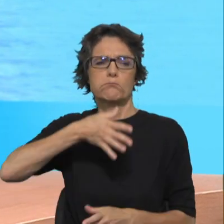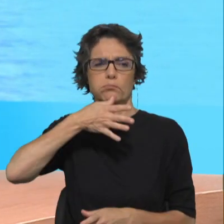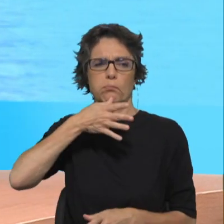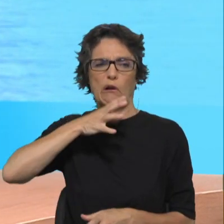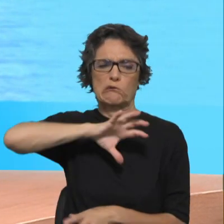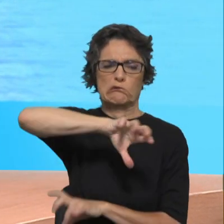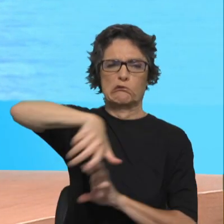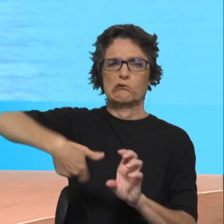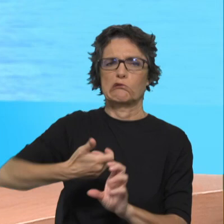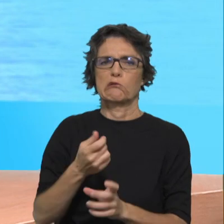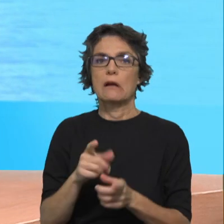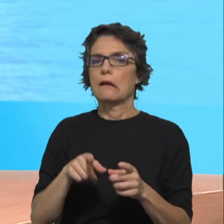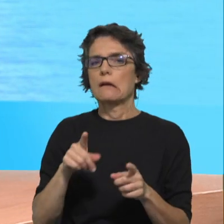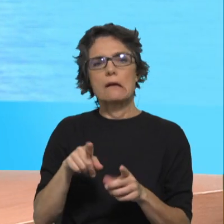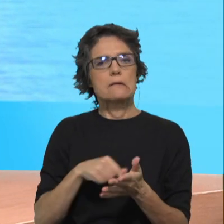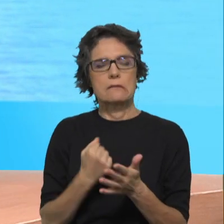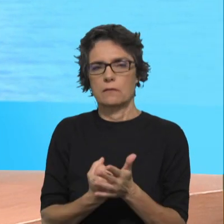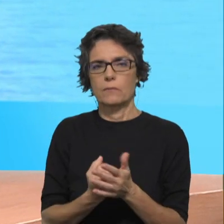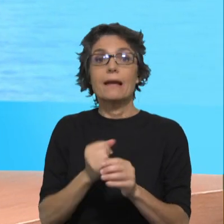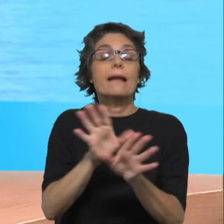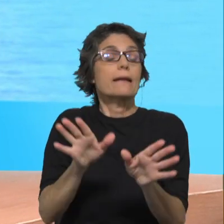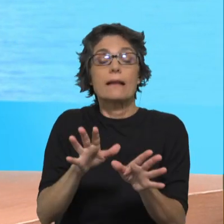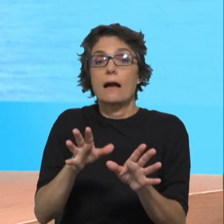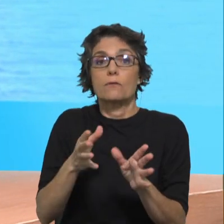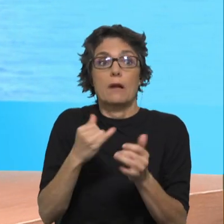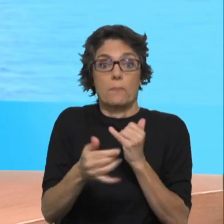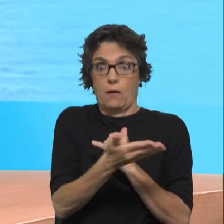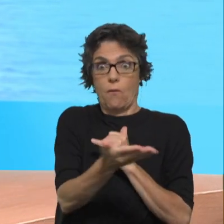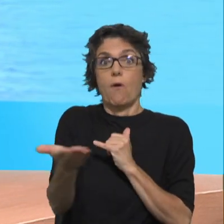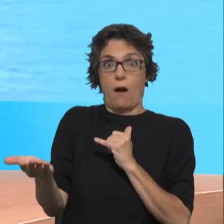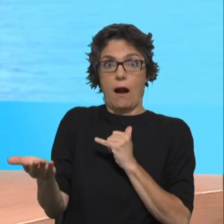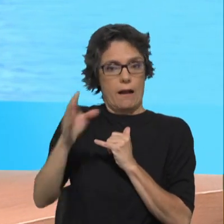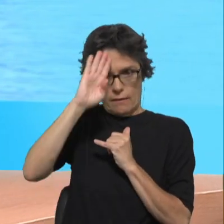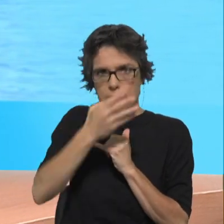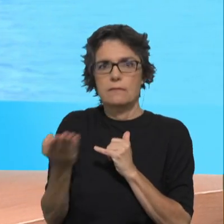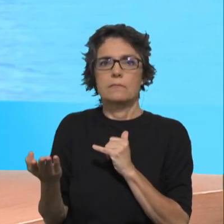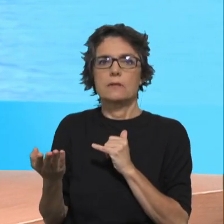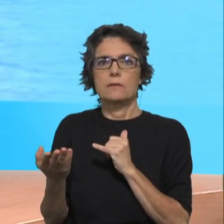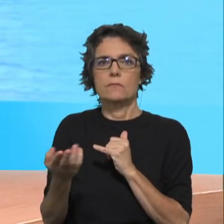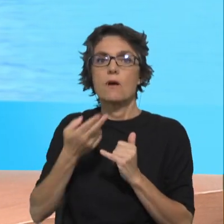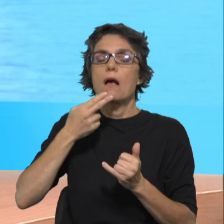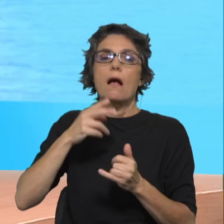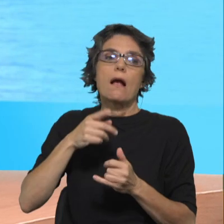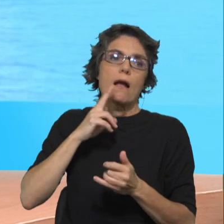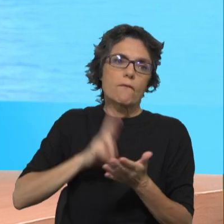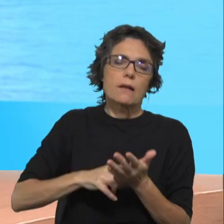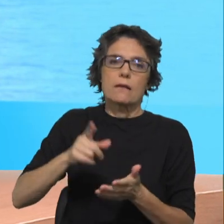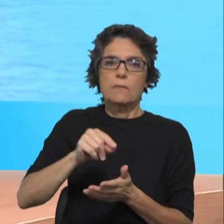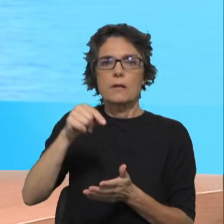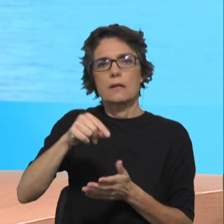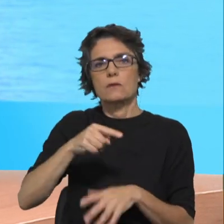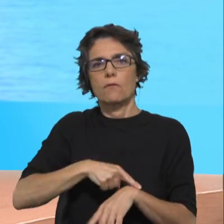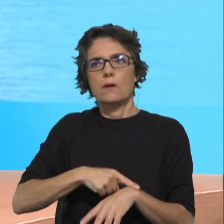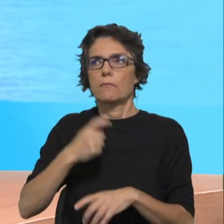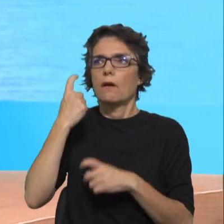verdade que temos que chamar a atenção clara para os perigos que estão em cima da mesa, é verdade que já não é o tempo simplesmente da reflexão,